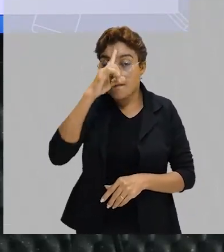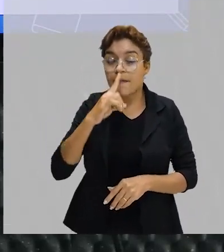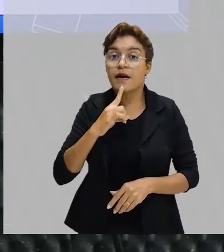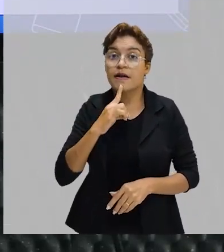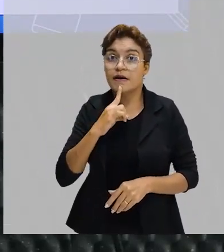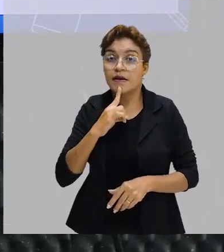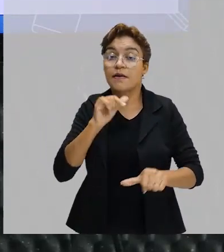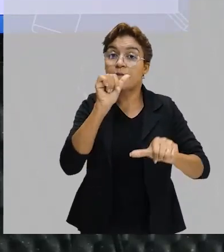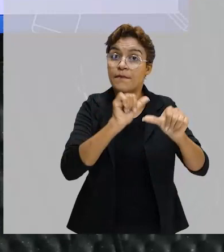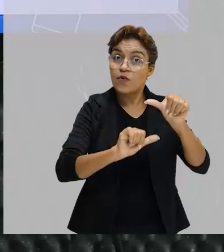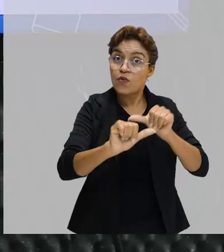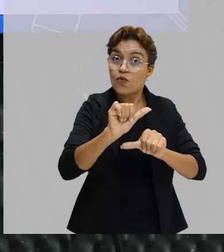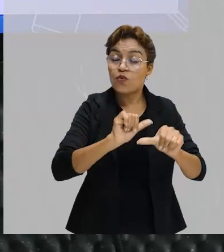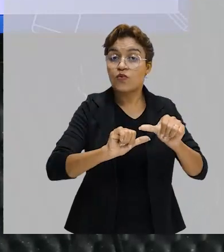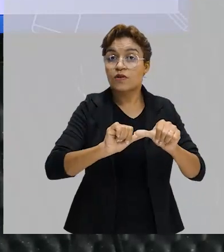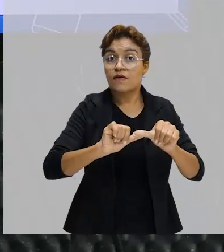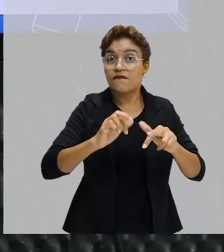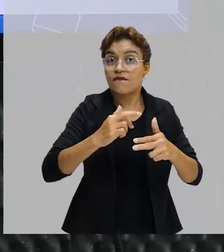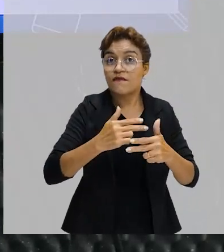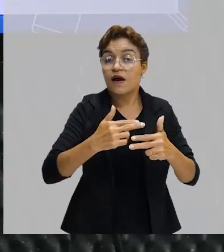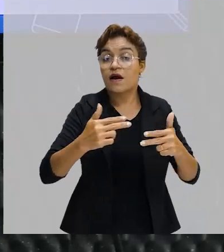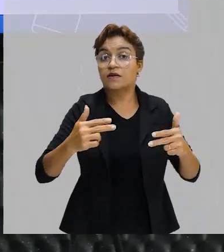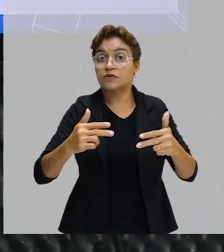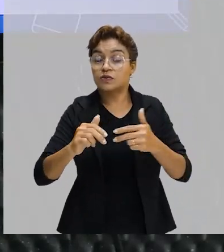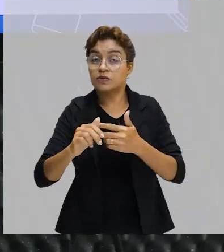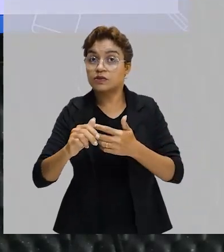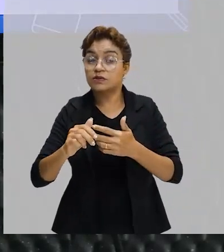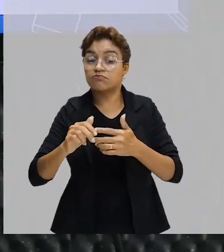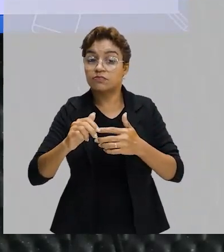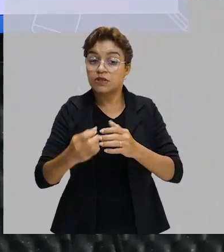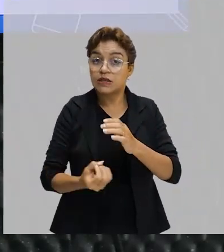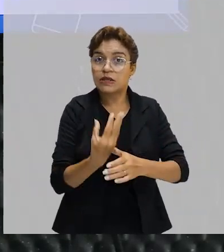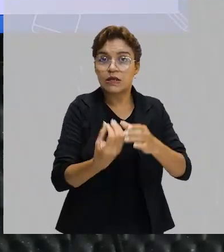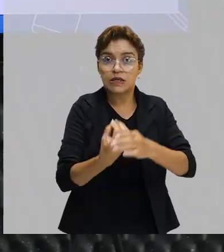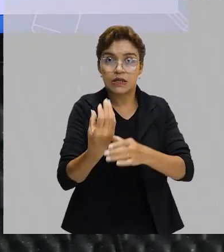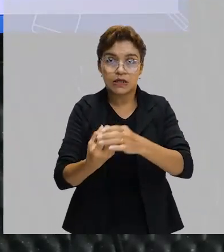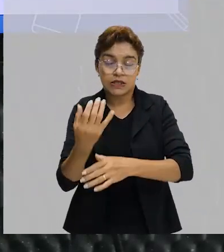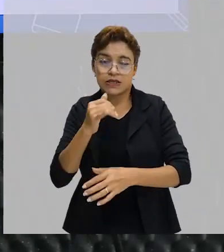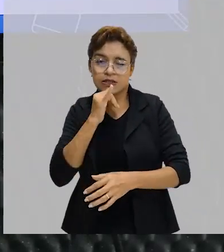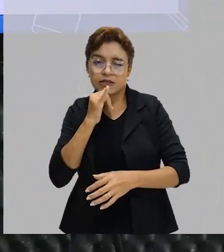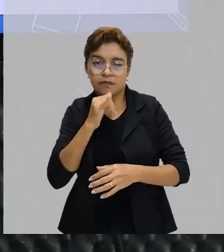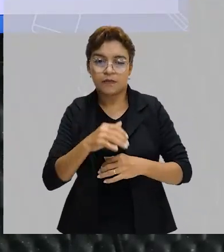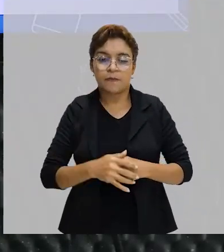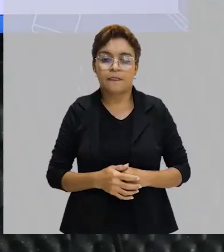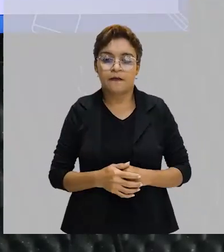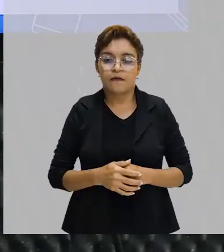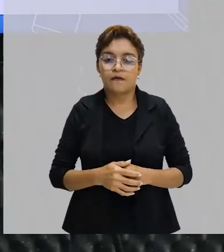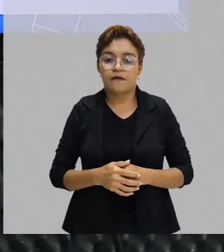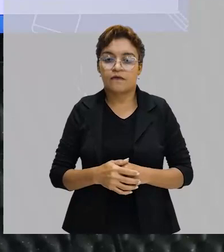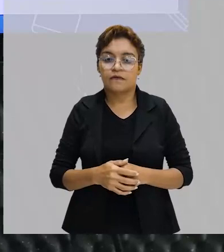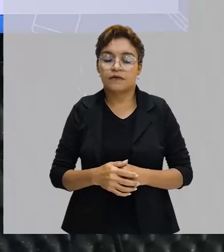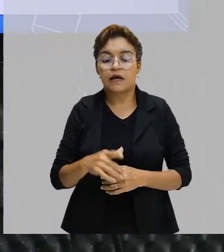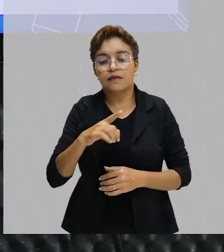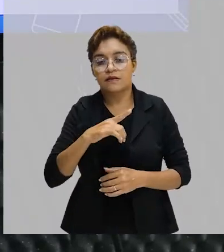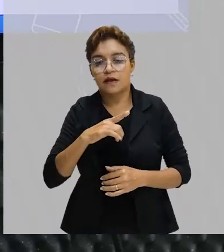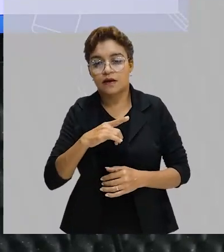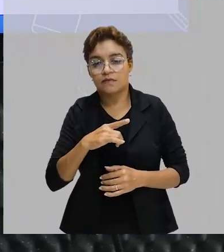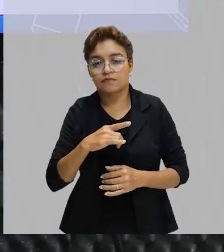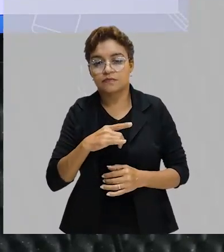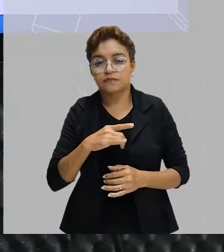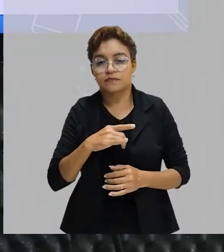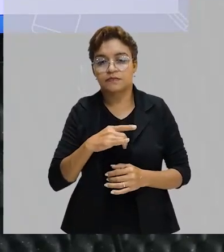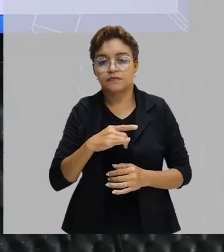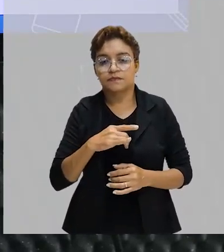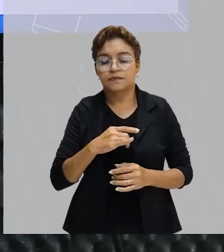em outras cores, tudo bem? Formando um espectro que apresenta linhas ou